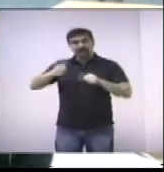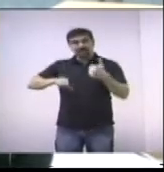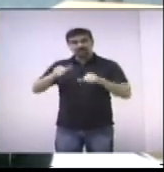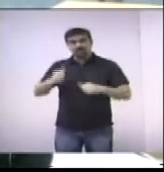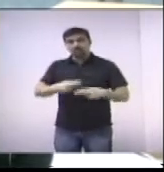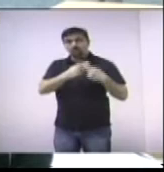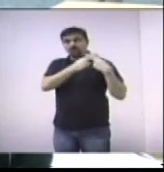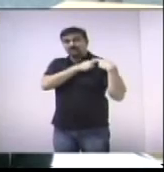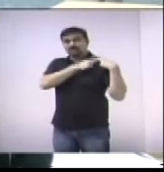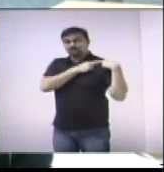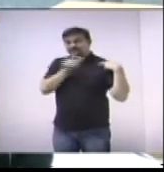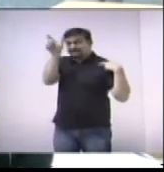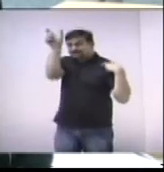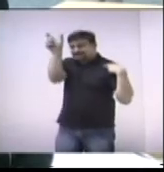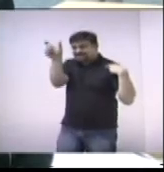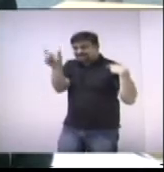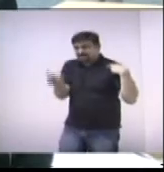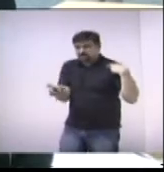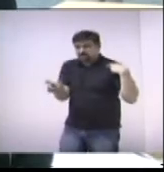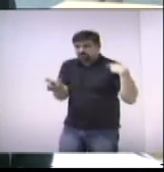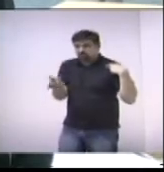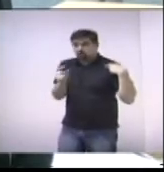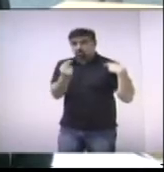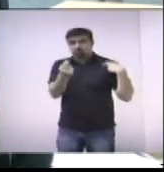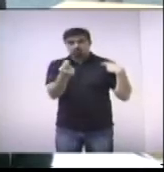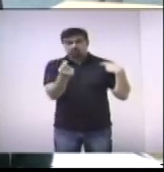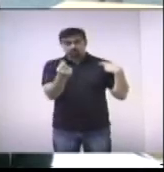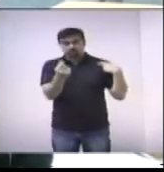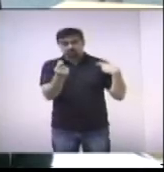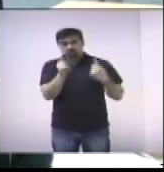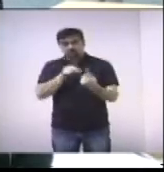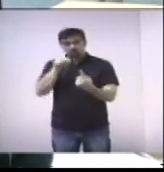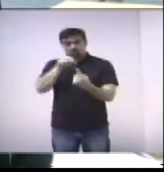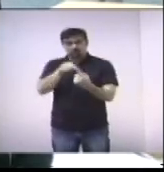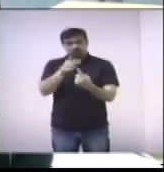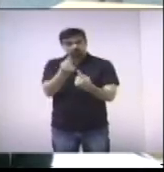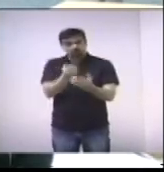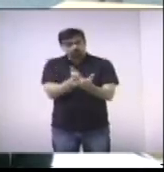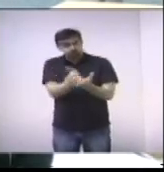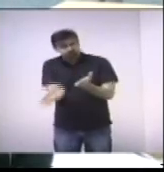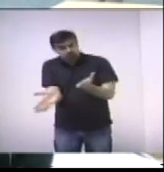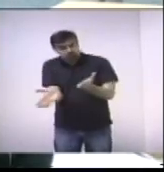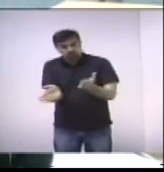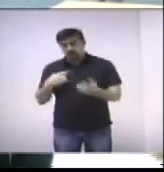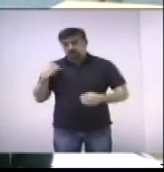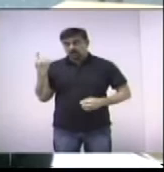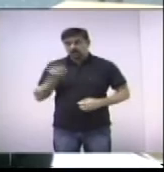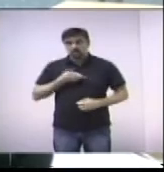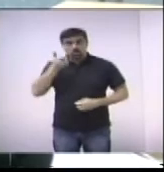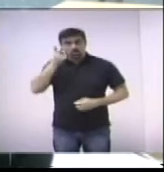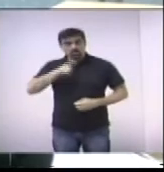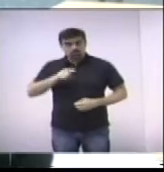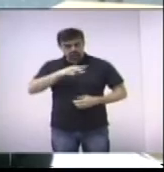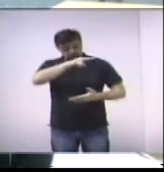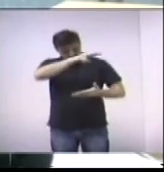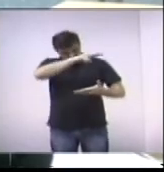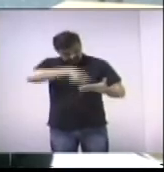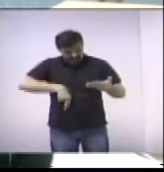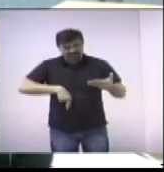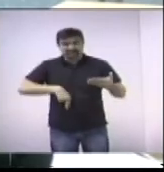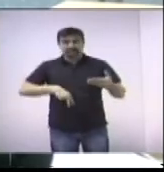responsabilidade pessoal ou desvio da finalidade. a gente consegue ler